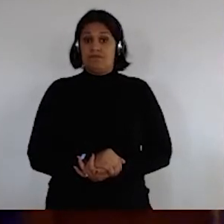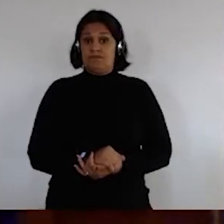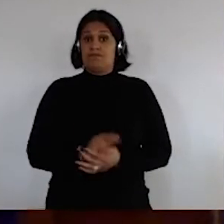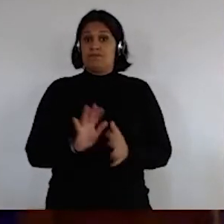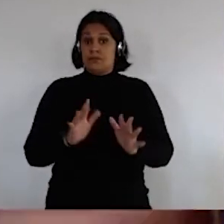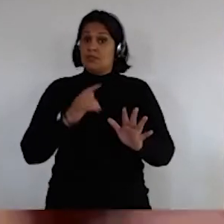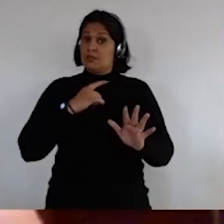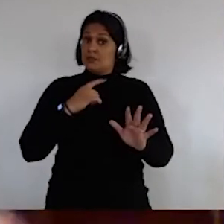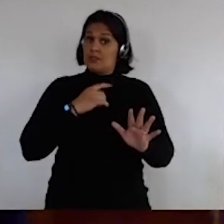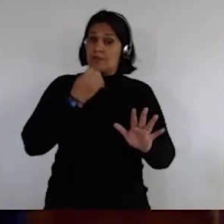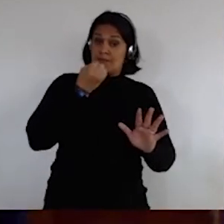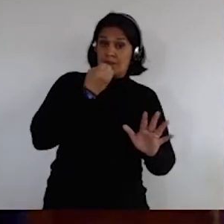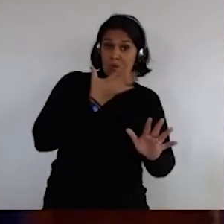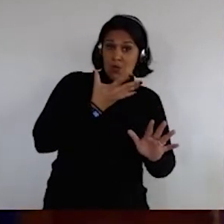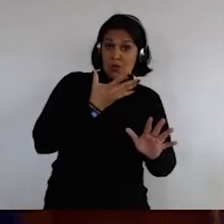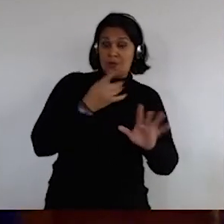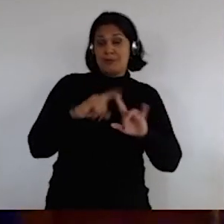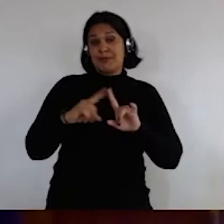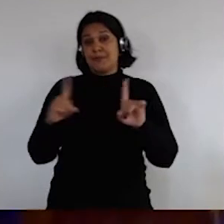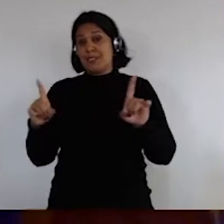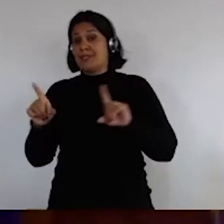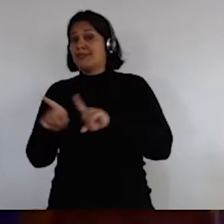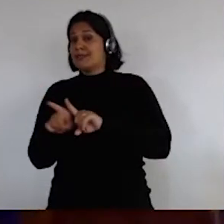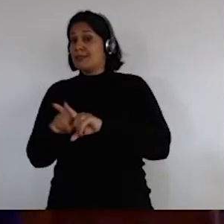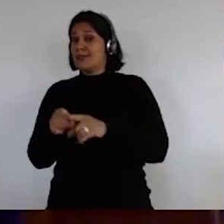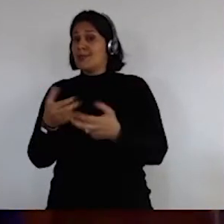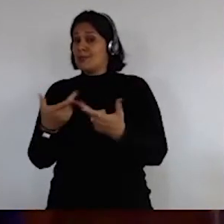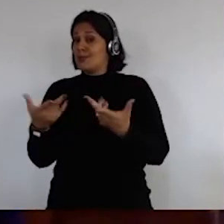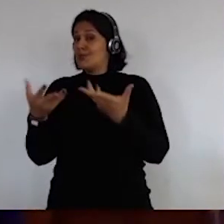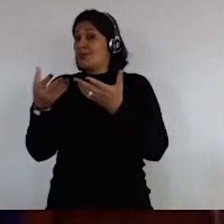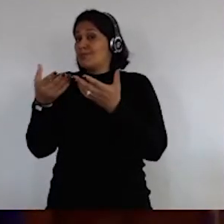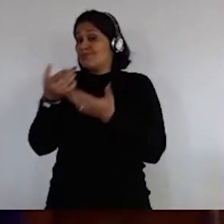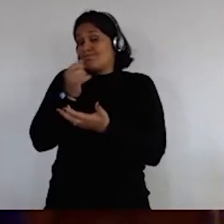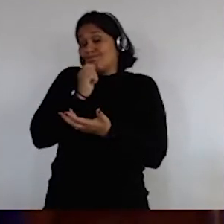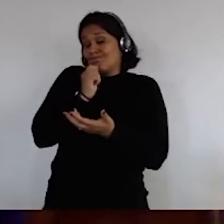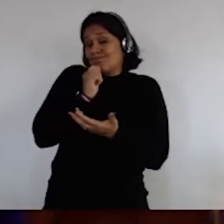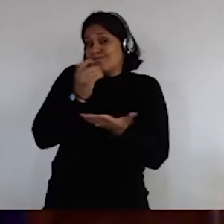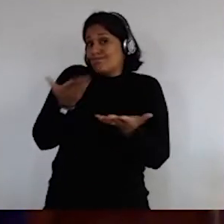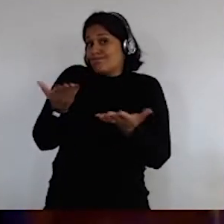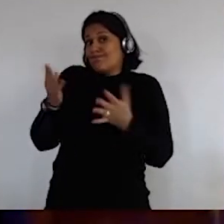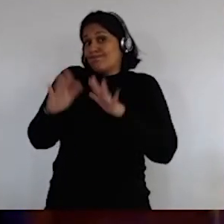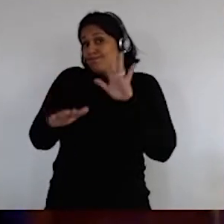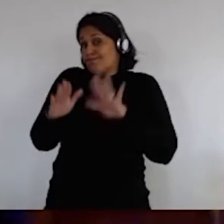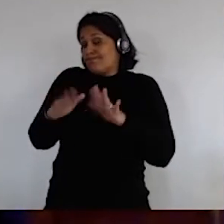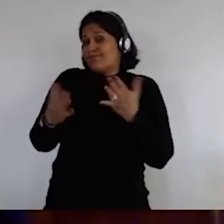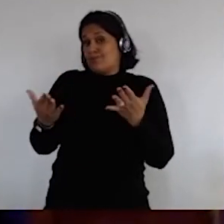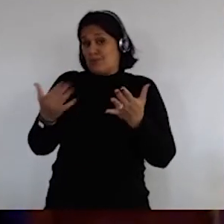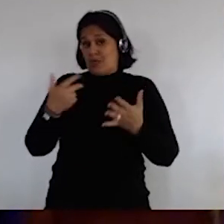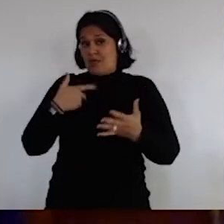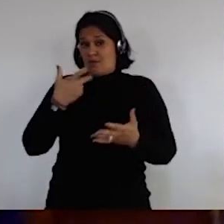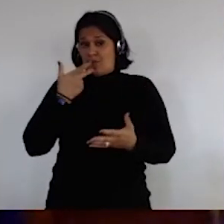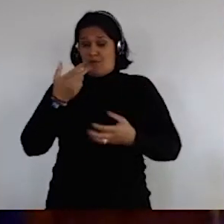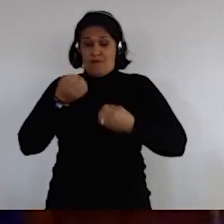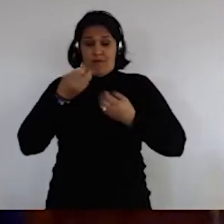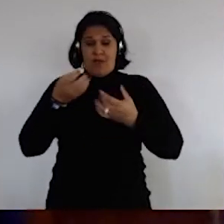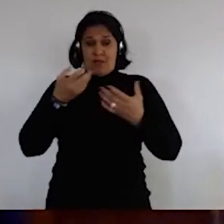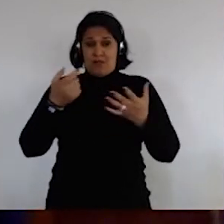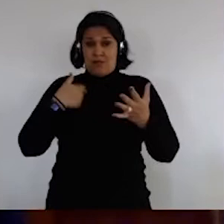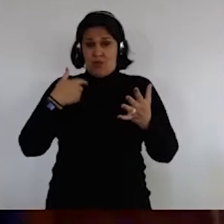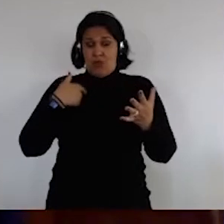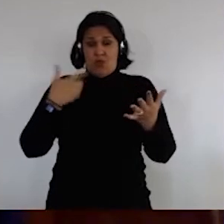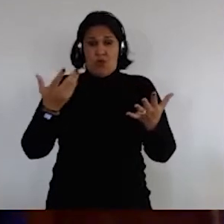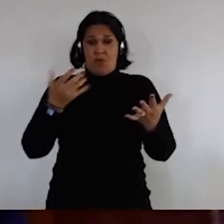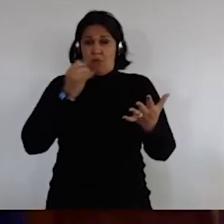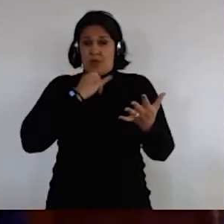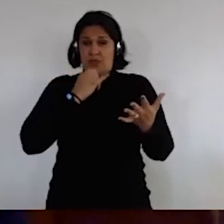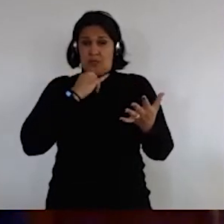e bônus com esta virtualização. Então, eu quero dizer que não sou, de todo, alguém que esteja negando a